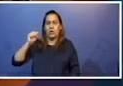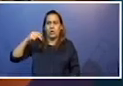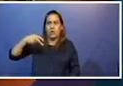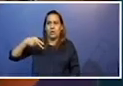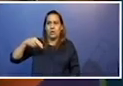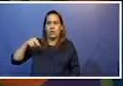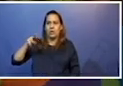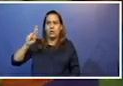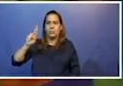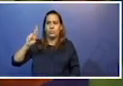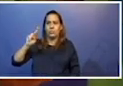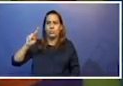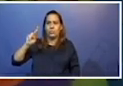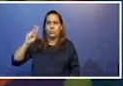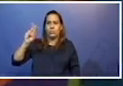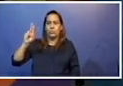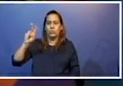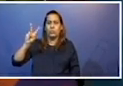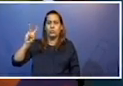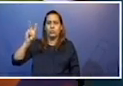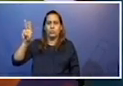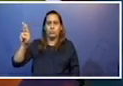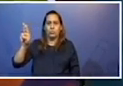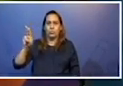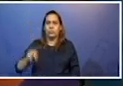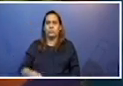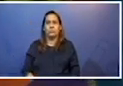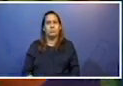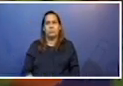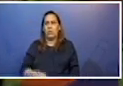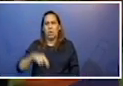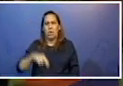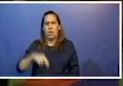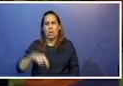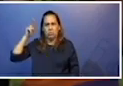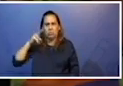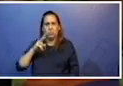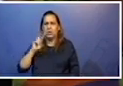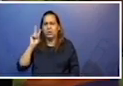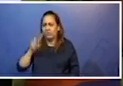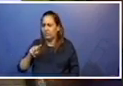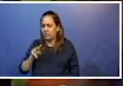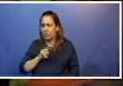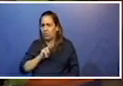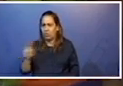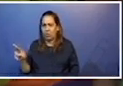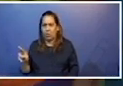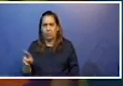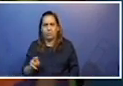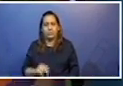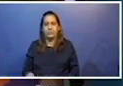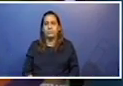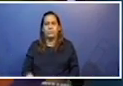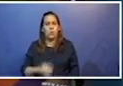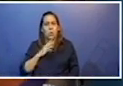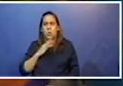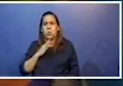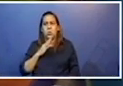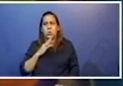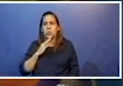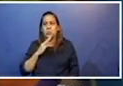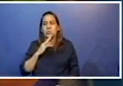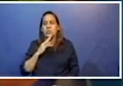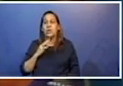Escreveram? Bem complicado esse segundo nome, eu nunca tinha visto. Agora, nós vamos colocar o quê? O que pode